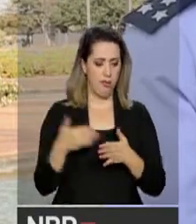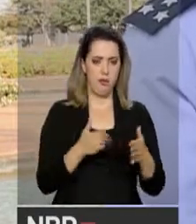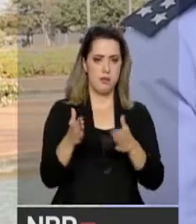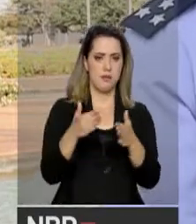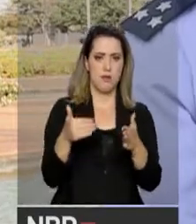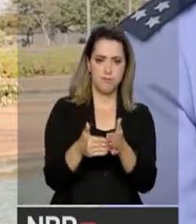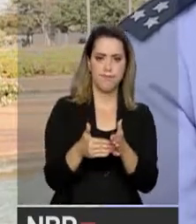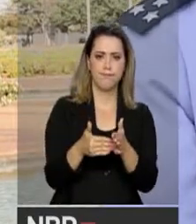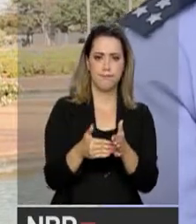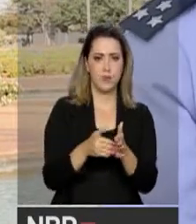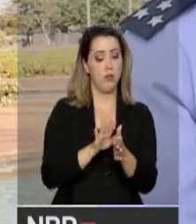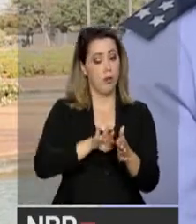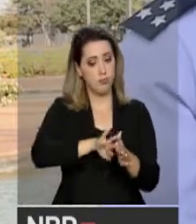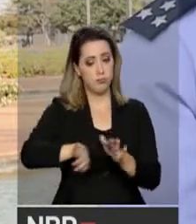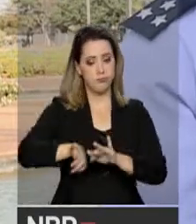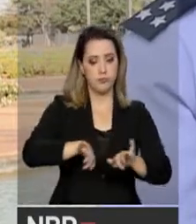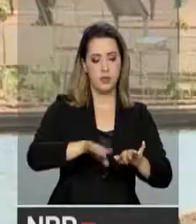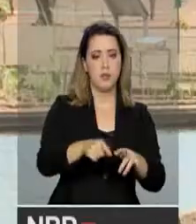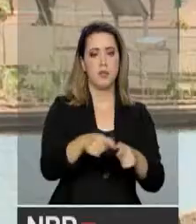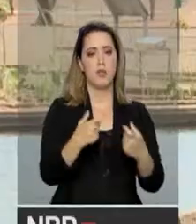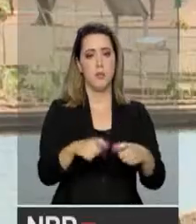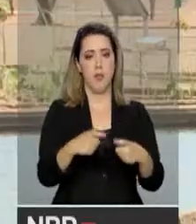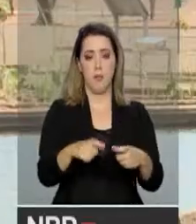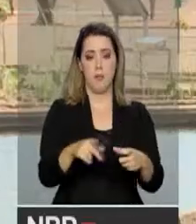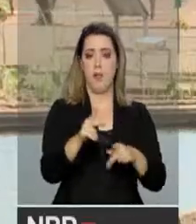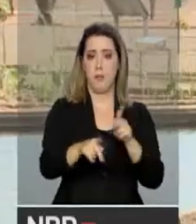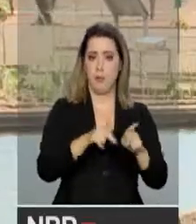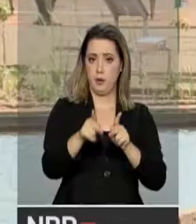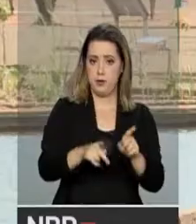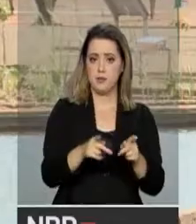e apoio àquela população que ficou ilhada. Ou seja,